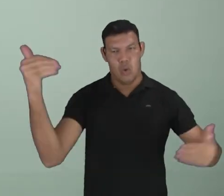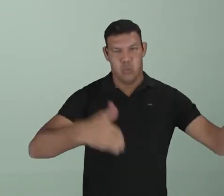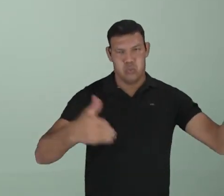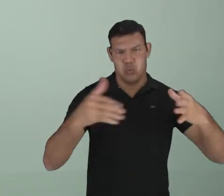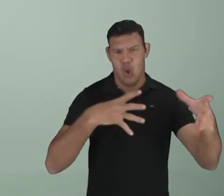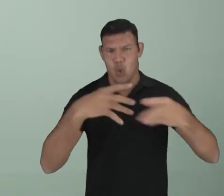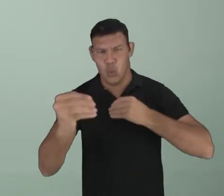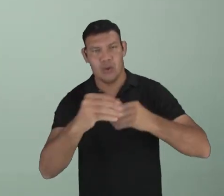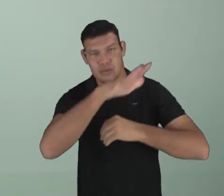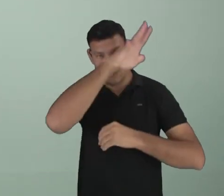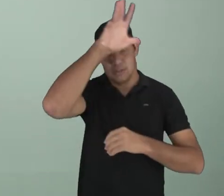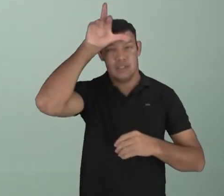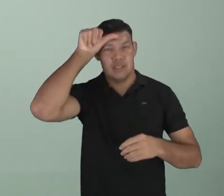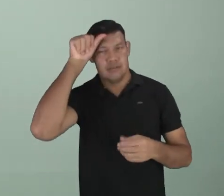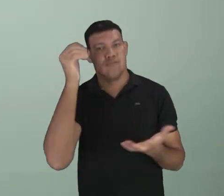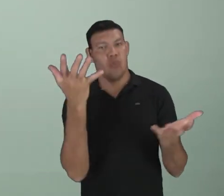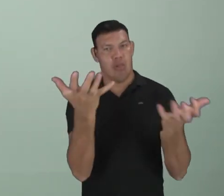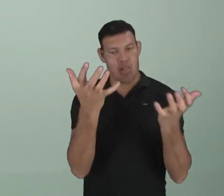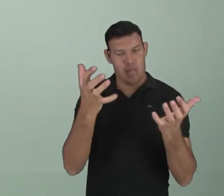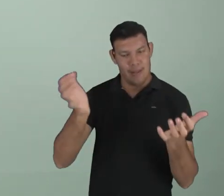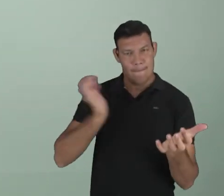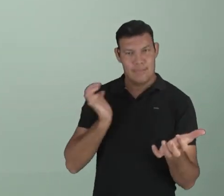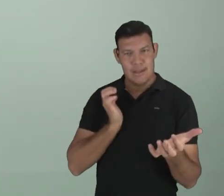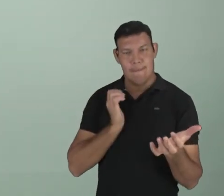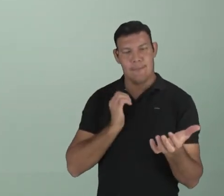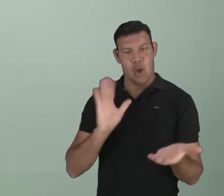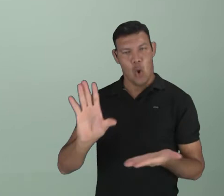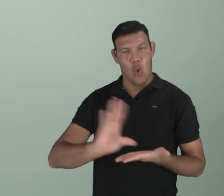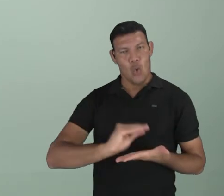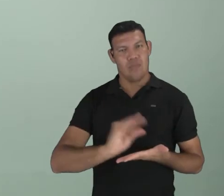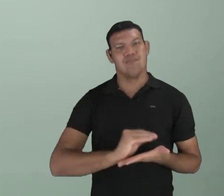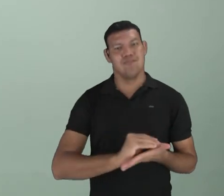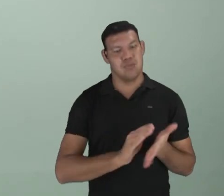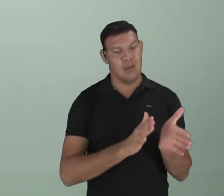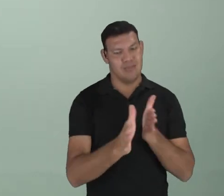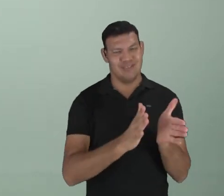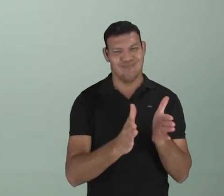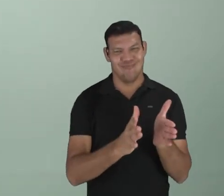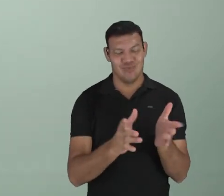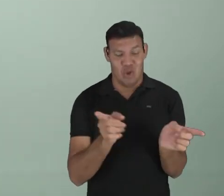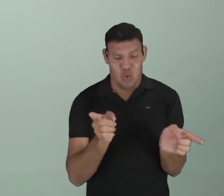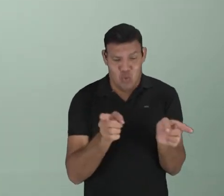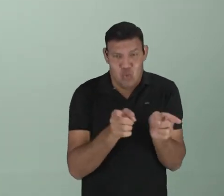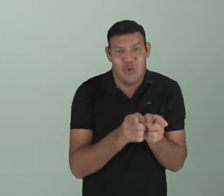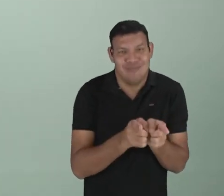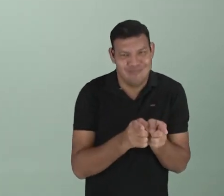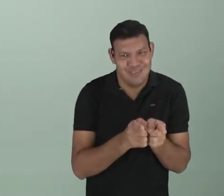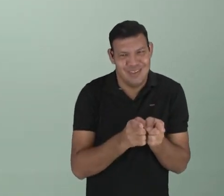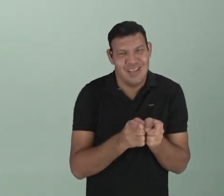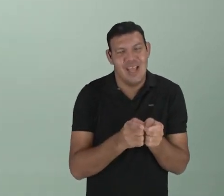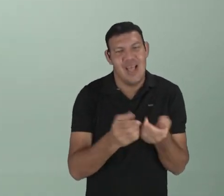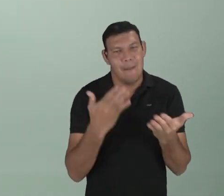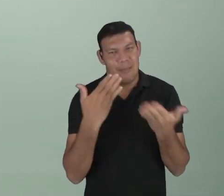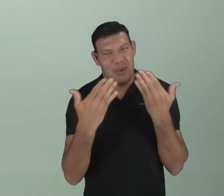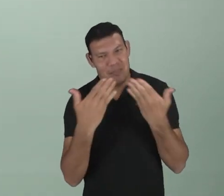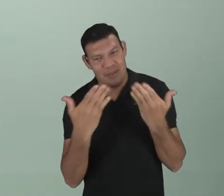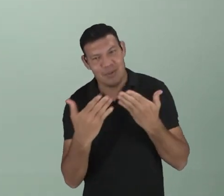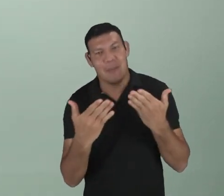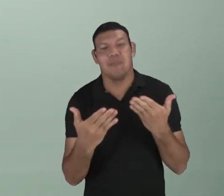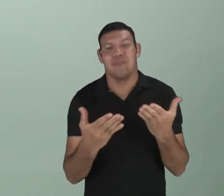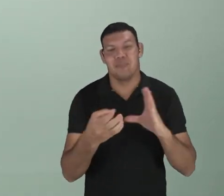para conseguir, então, enriquecer, né? É uma história que, infelizmente, pelo tempo, a gente não vai poder conversar sobre esse caráter